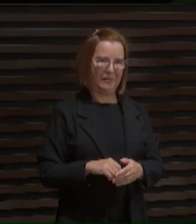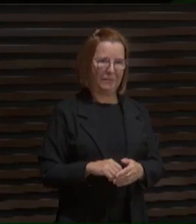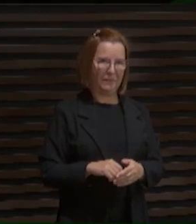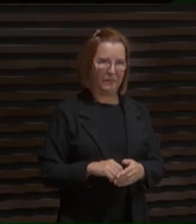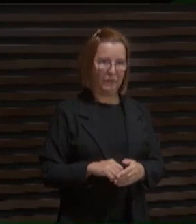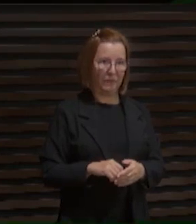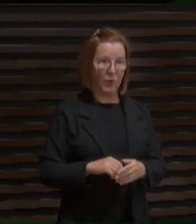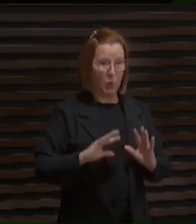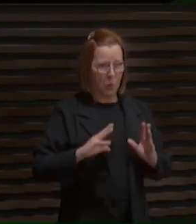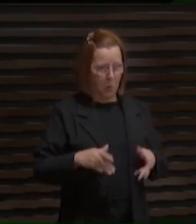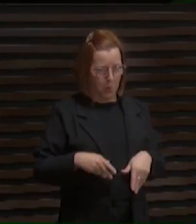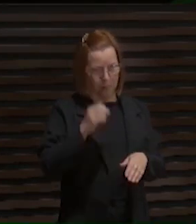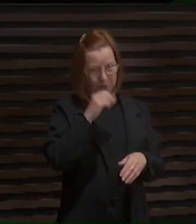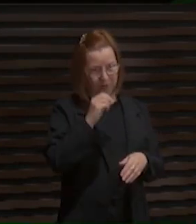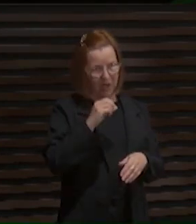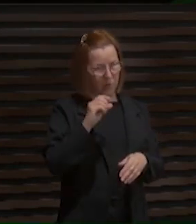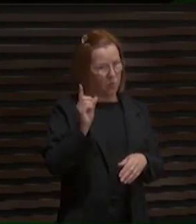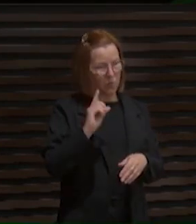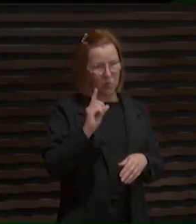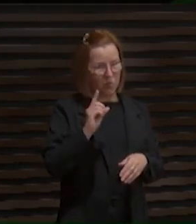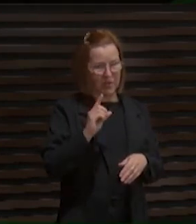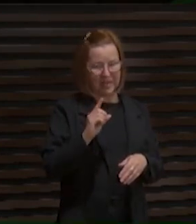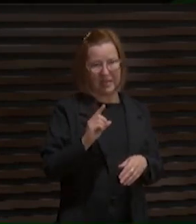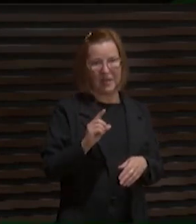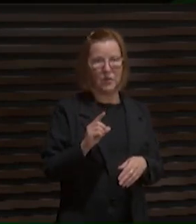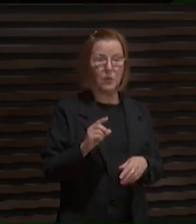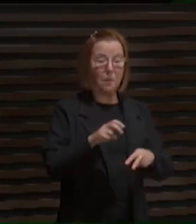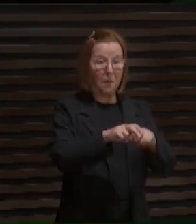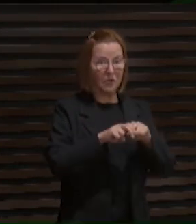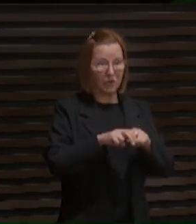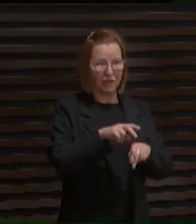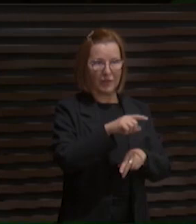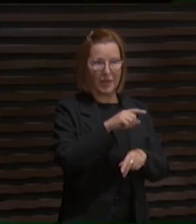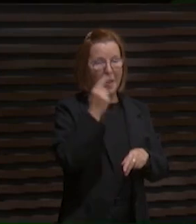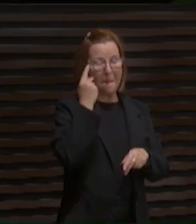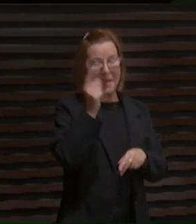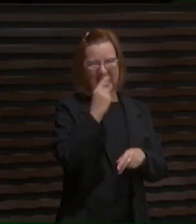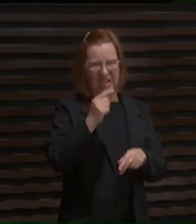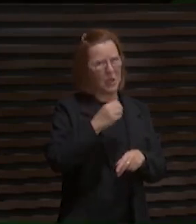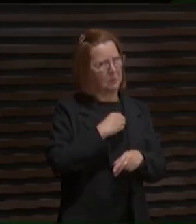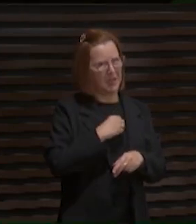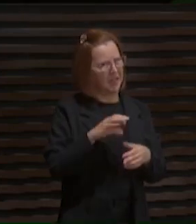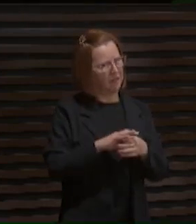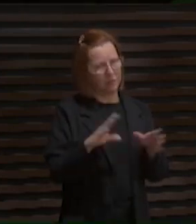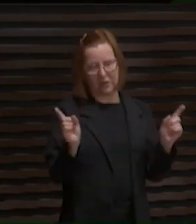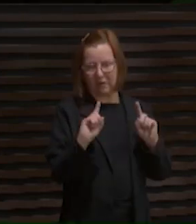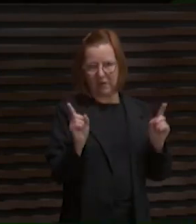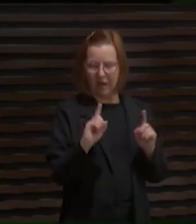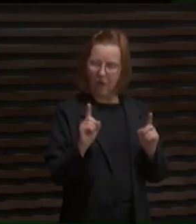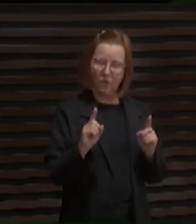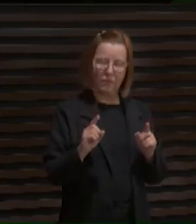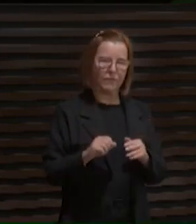uma desculpa para nós pecarmos, mas é um sinal de alerta. É como se fosse o sinal de incêndio, mandando